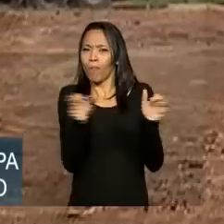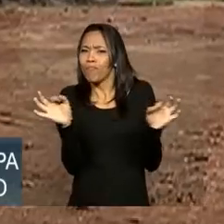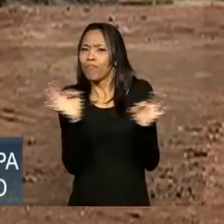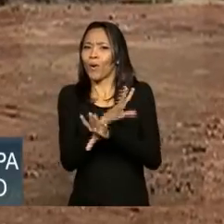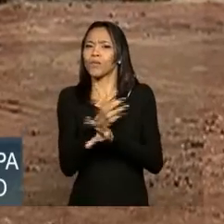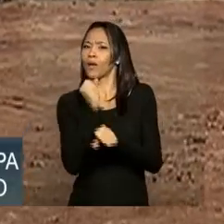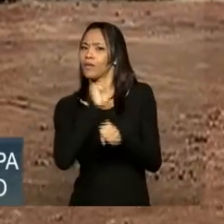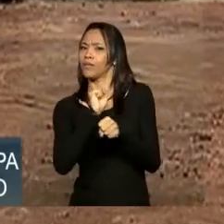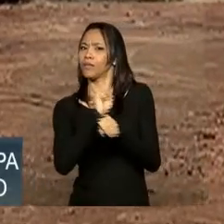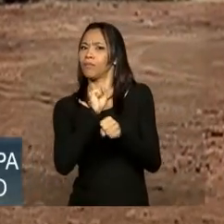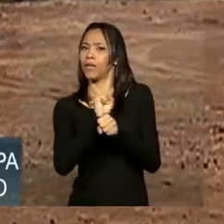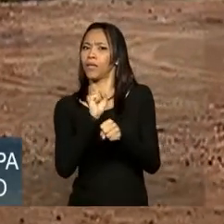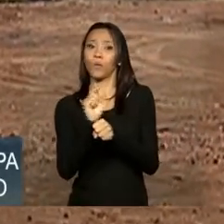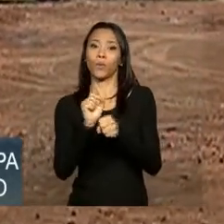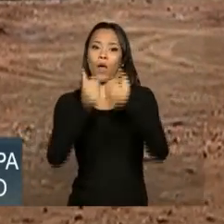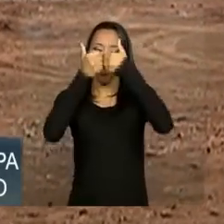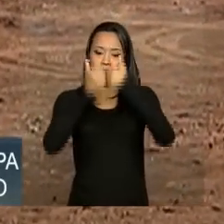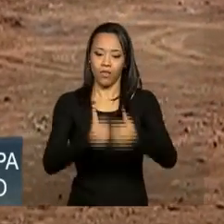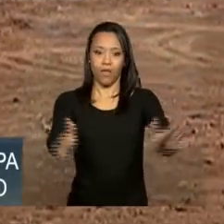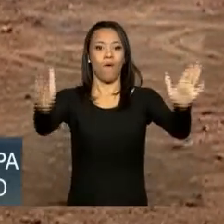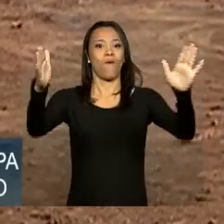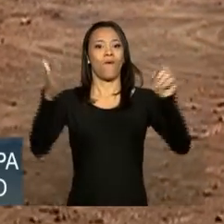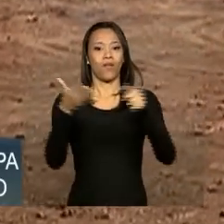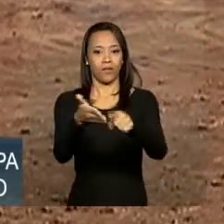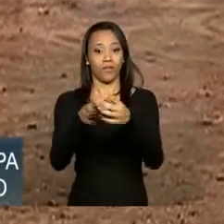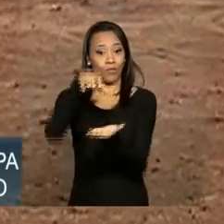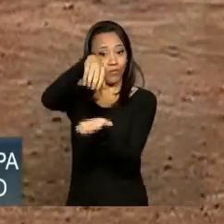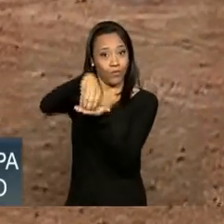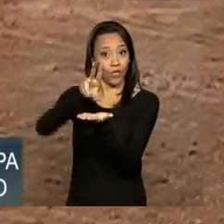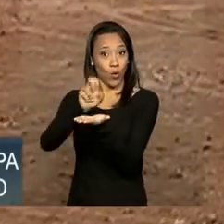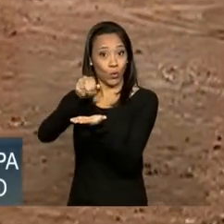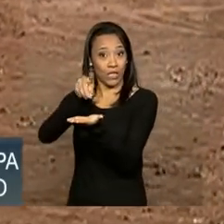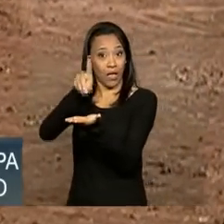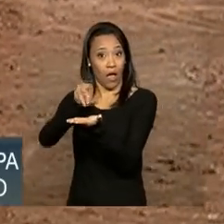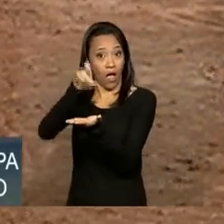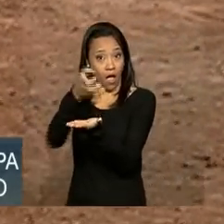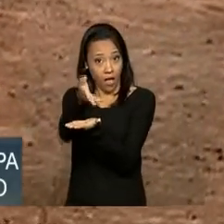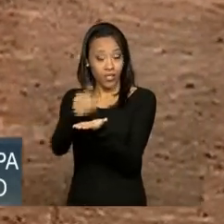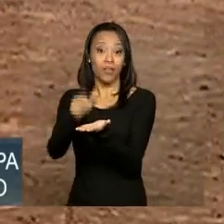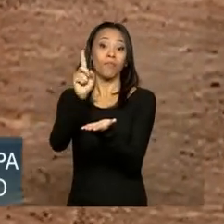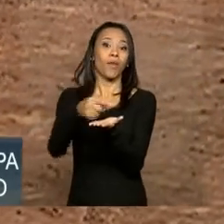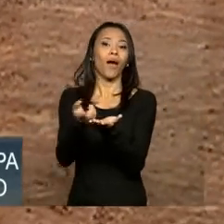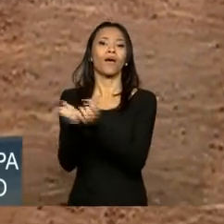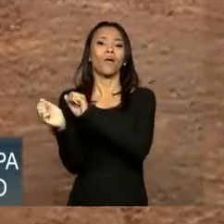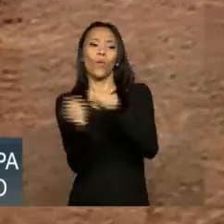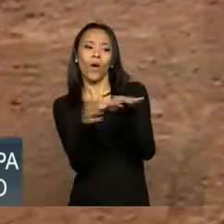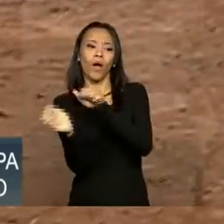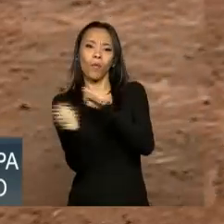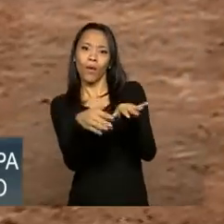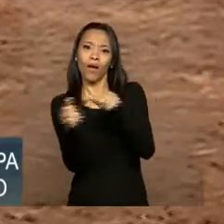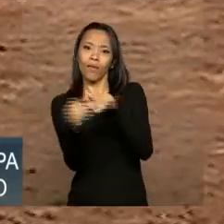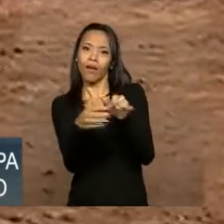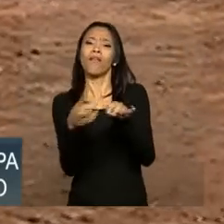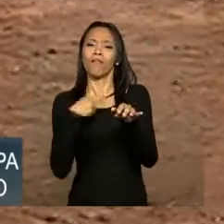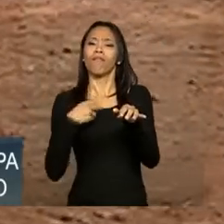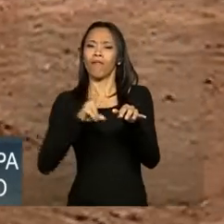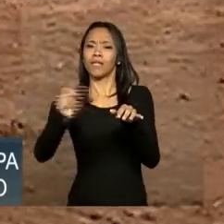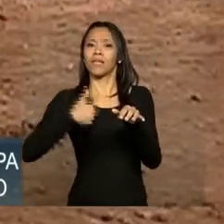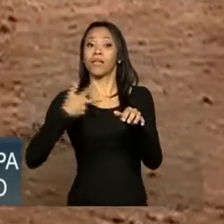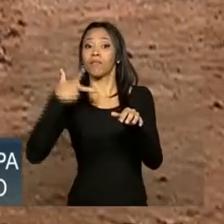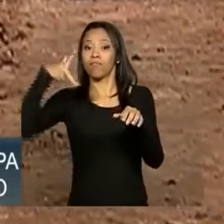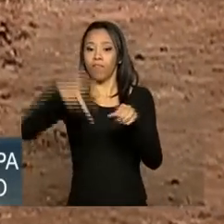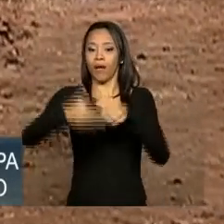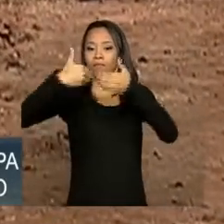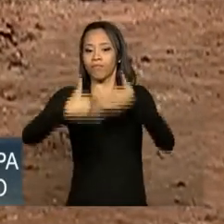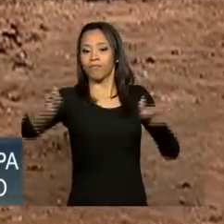aí esperando apenas a inauguração oficial da unidade de secagem e armazenamento para descarregar o seu produto a inauguração vai ser feita pela presidenta